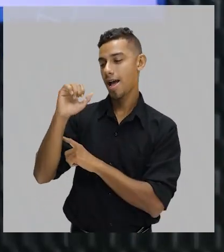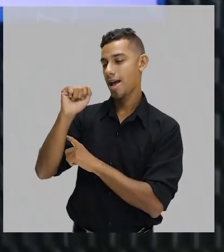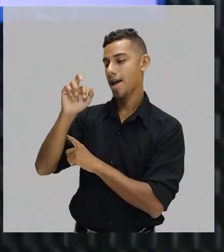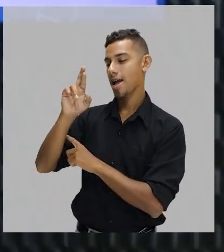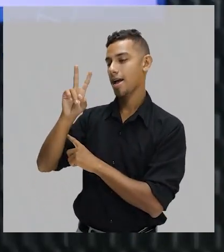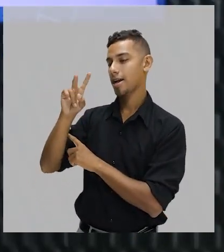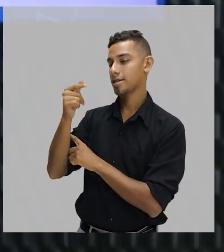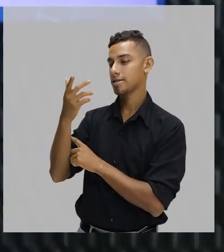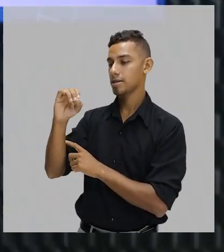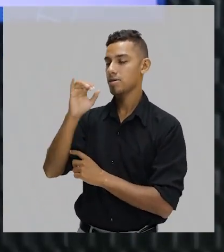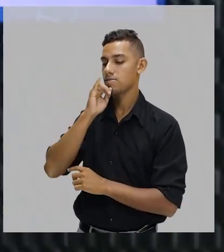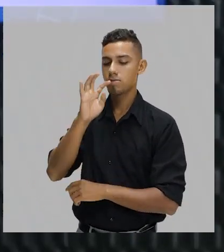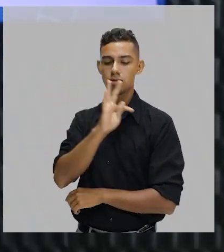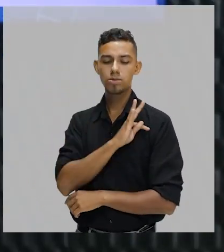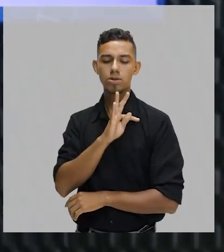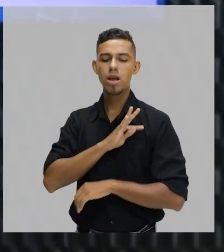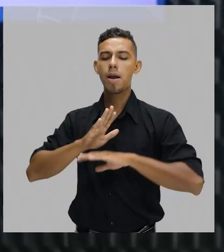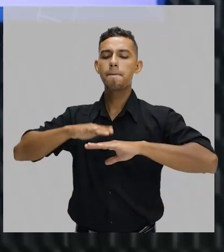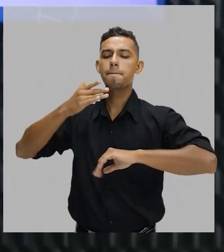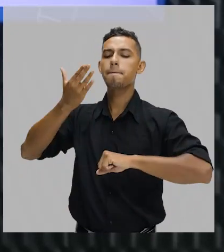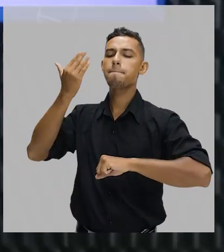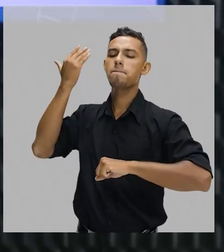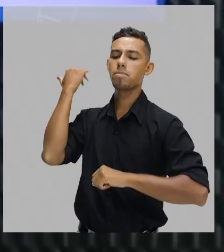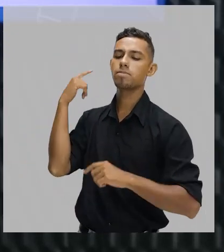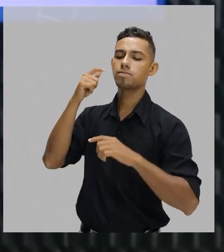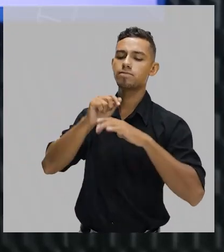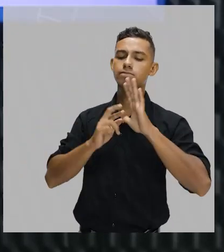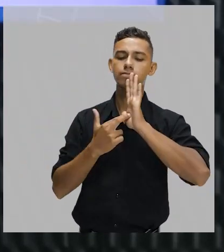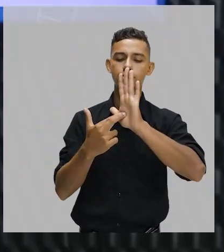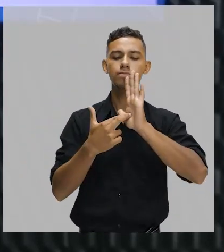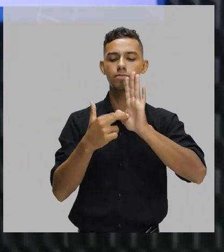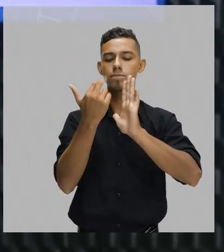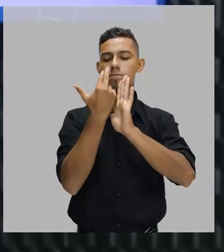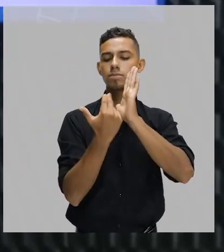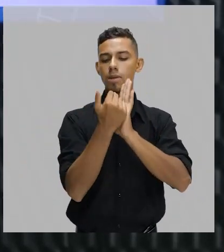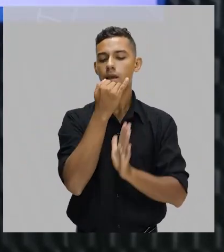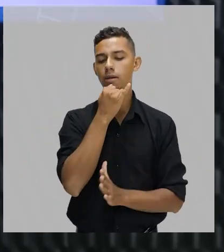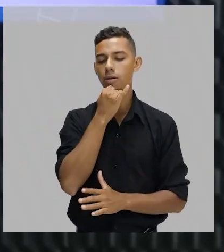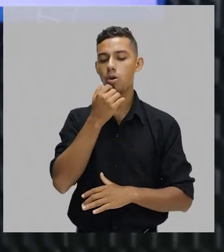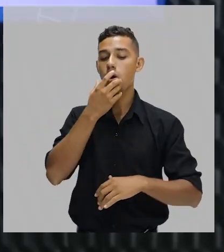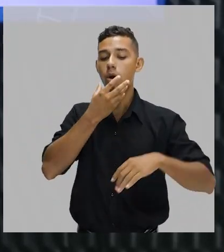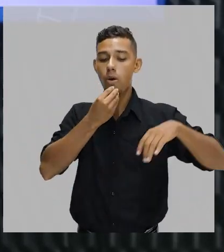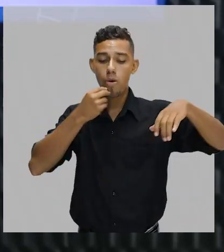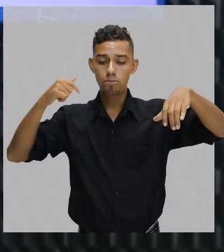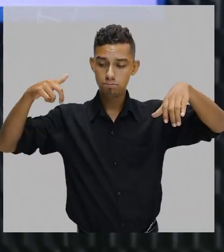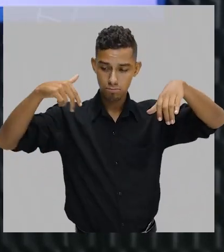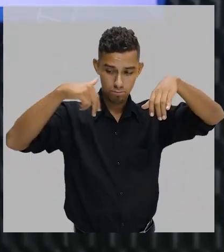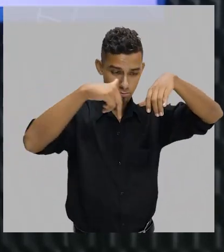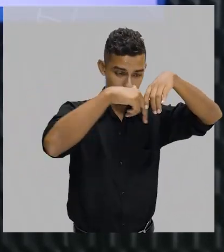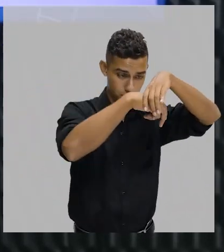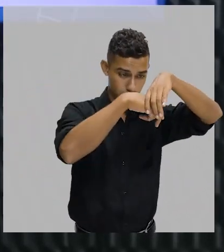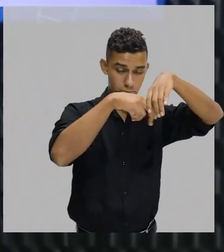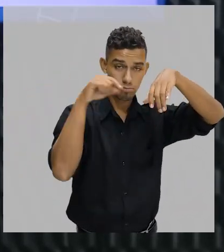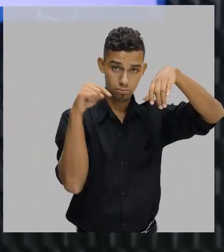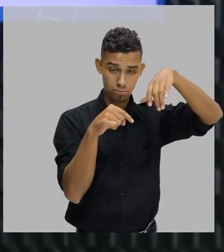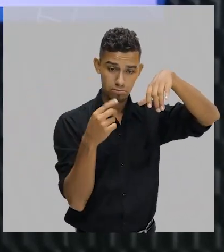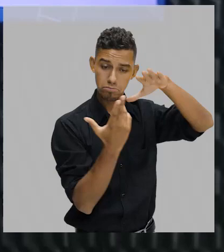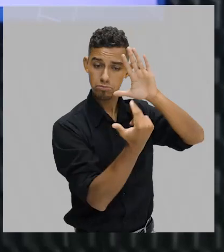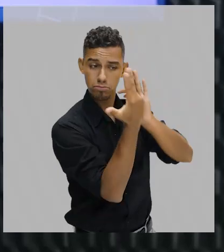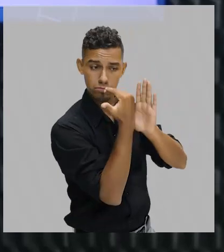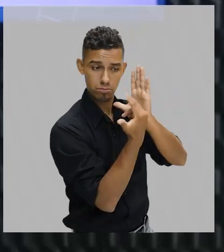dos materiais técnicos mais antigos para representar os desenhos. Por exemplo, o homem pré-histórico ele já desenhava, antes da